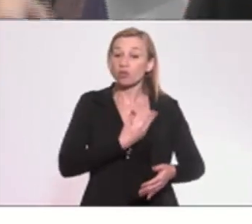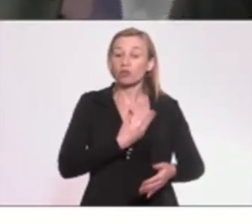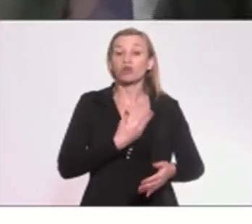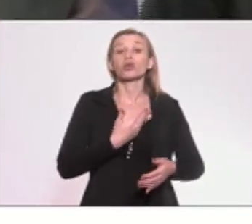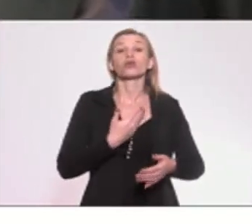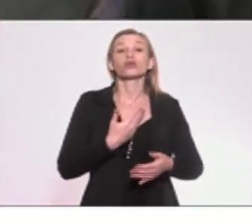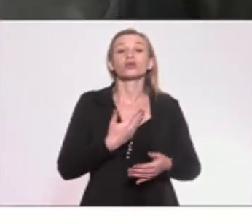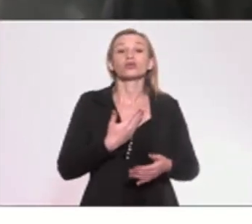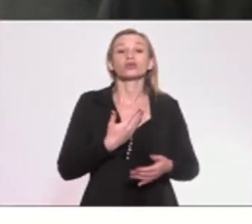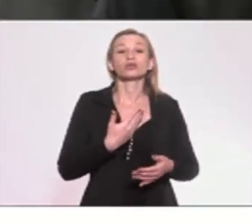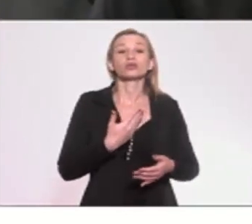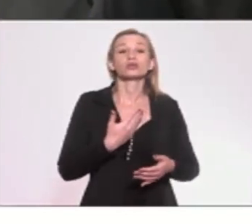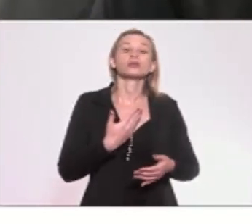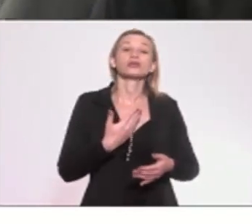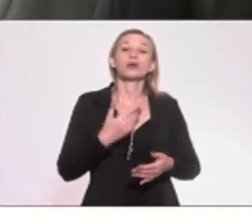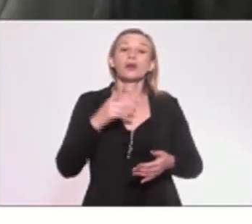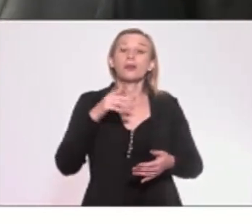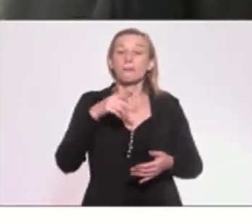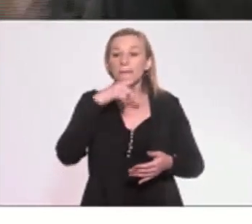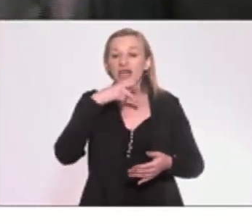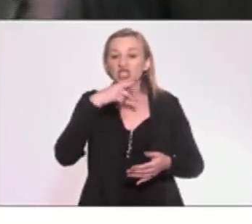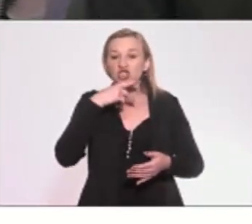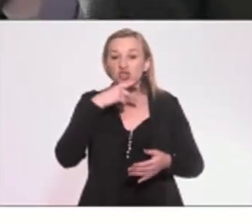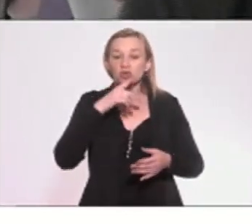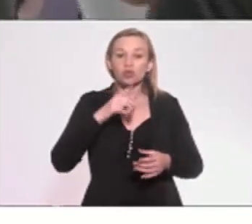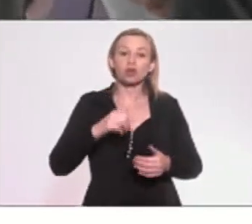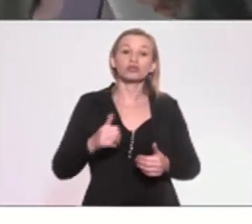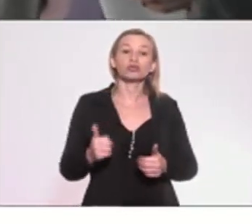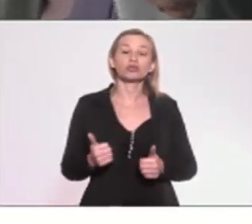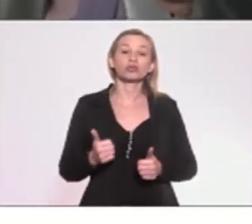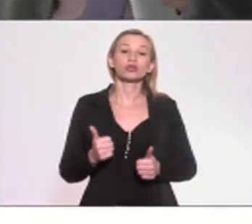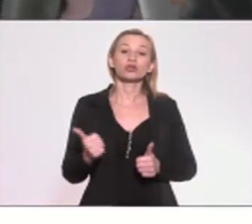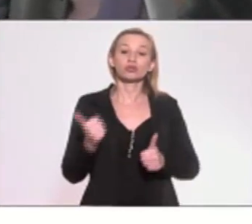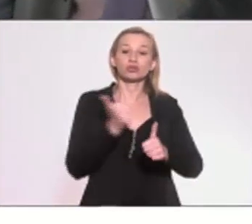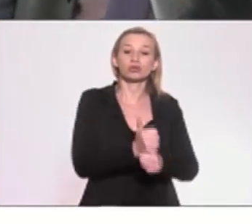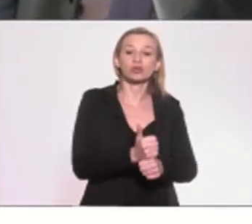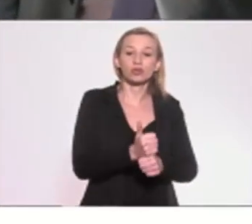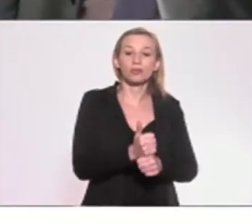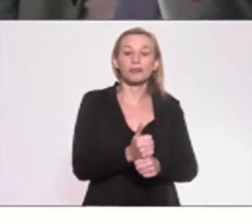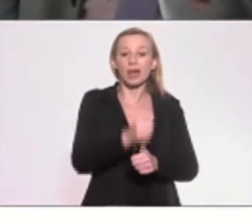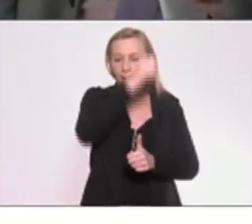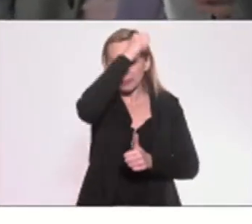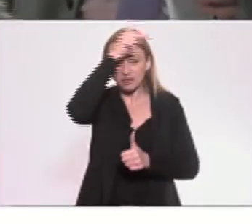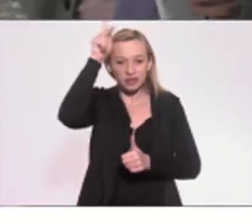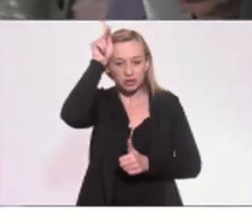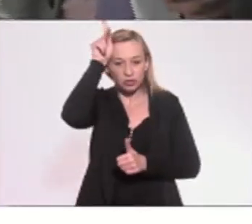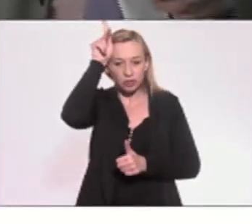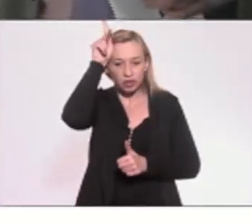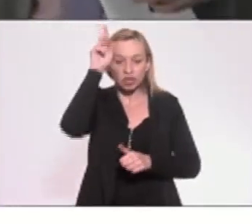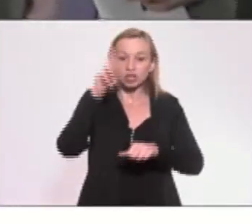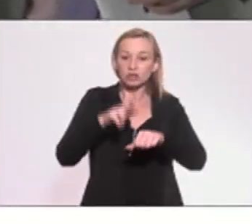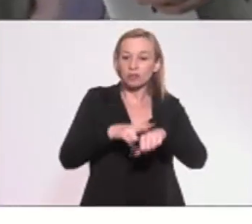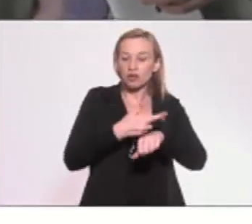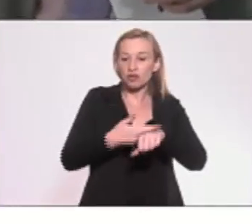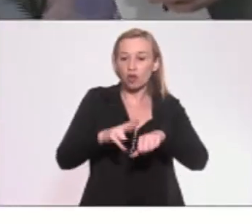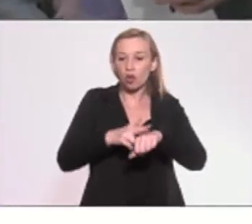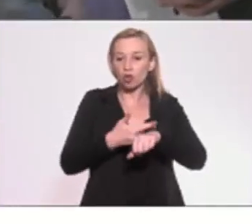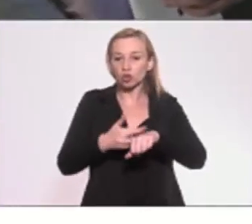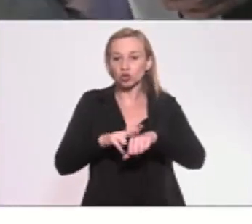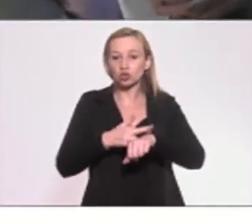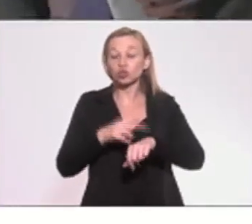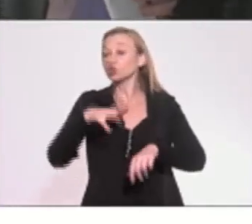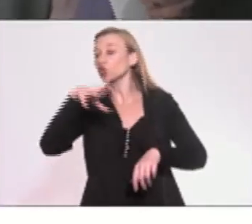a prefeitura de Belfor Roxo. Nem ali, nunca pedi cargo em organizações